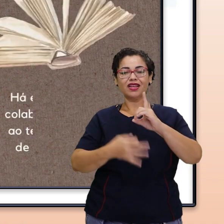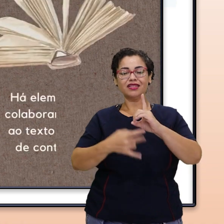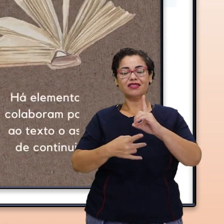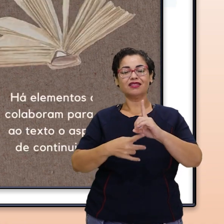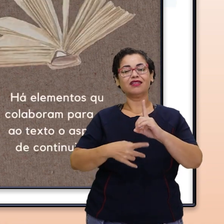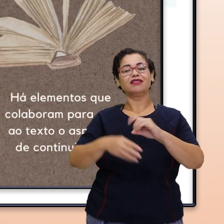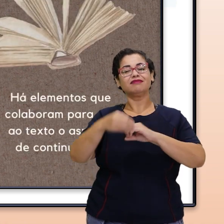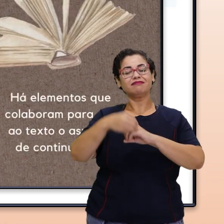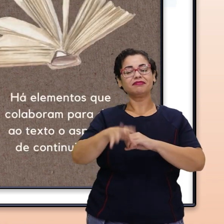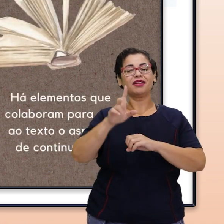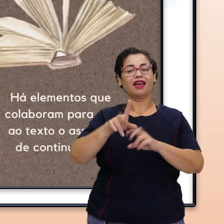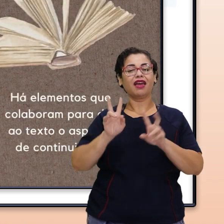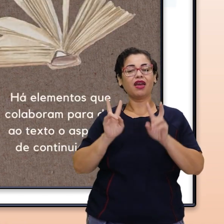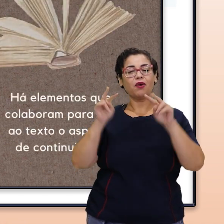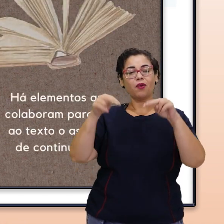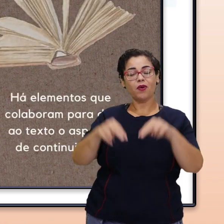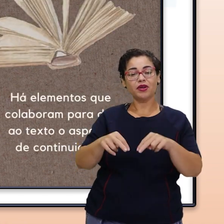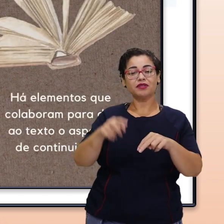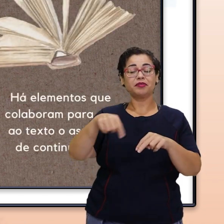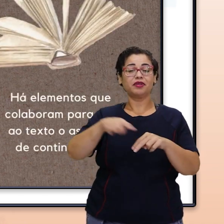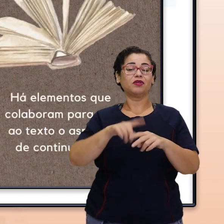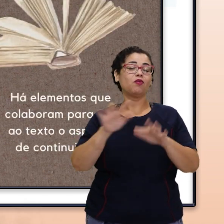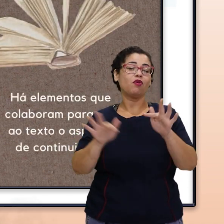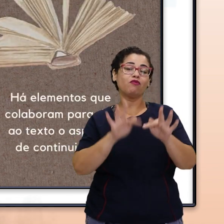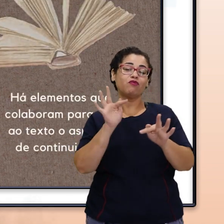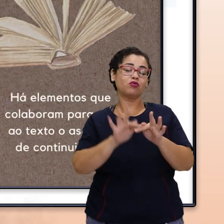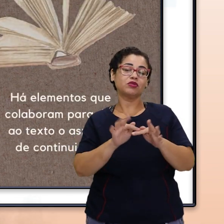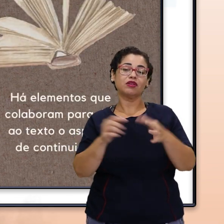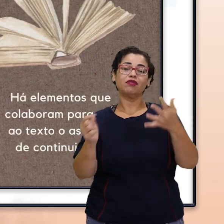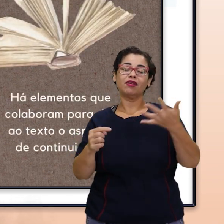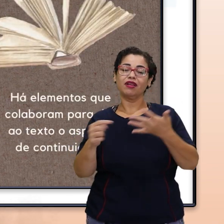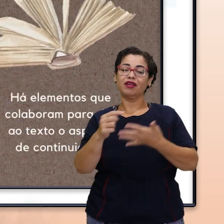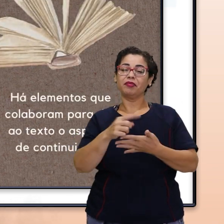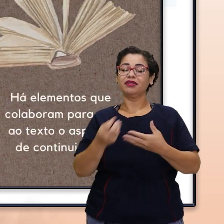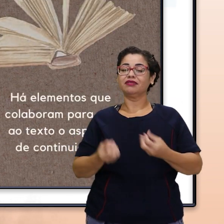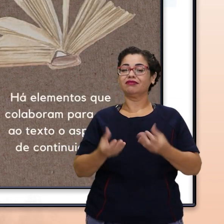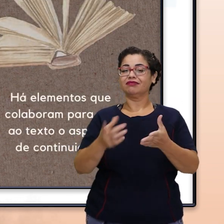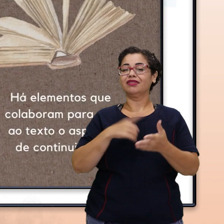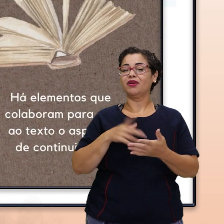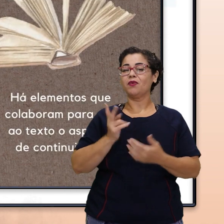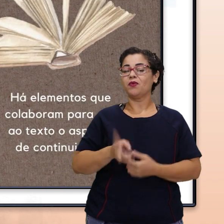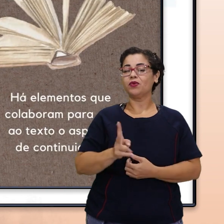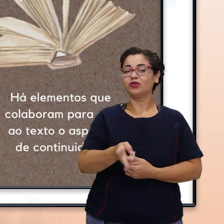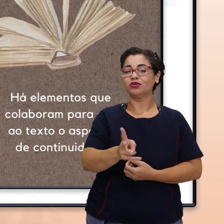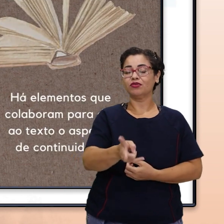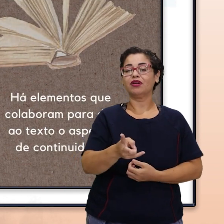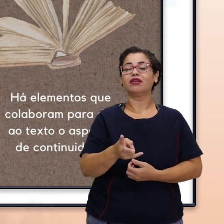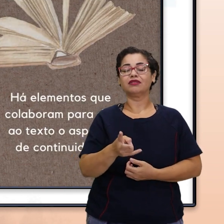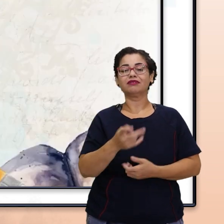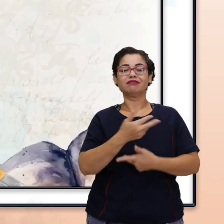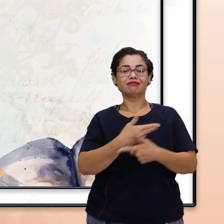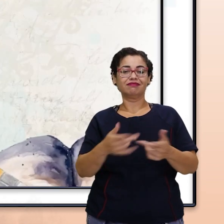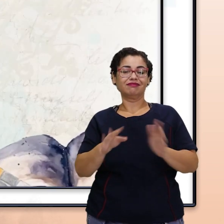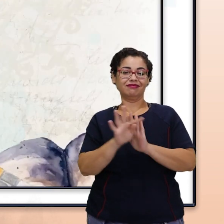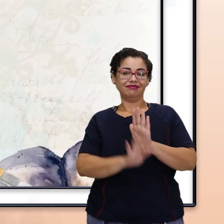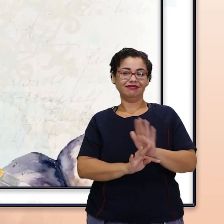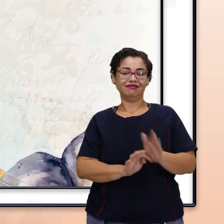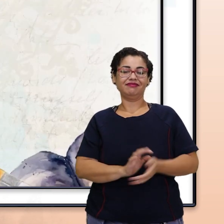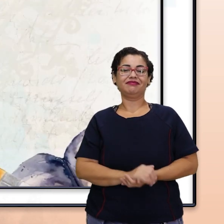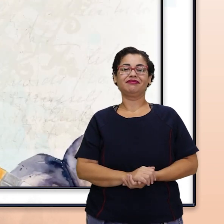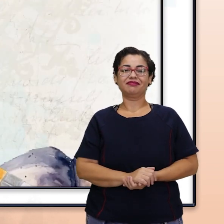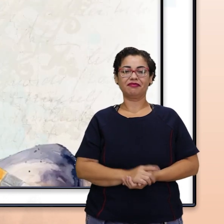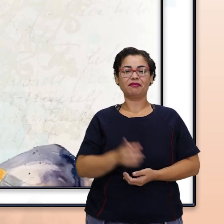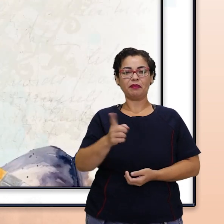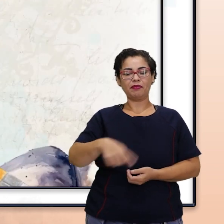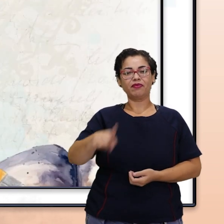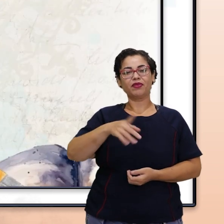nos direciona para o reconhecimento da função dos elementos que dão continuidade ao texto. E